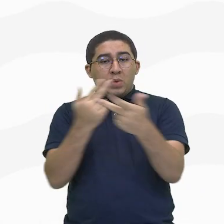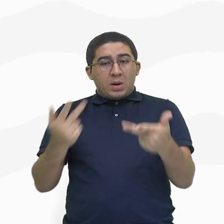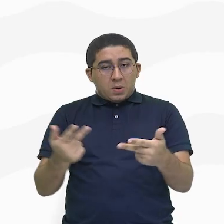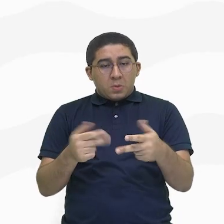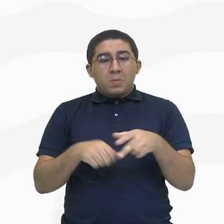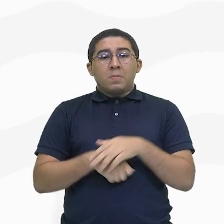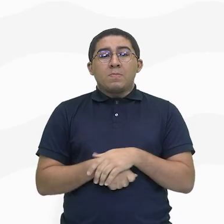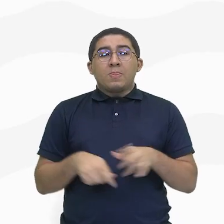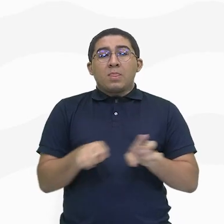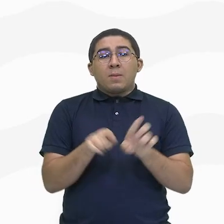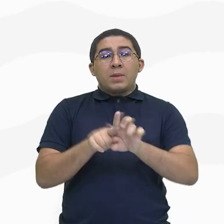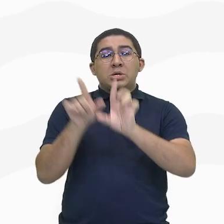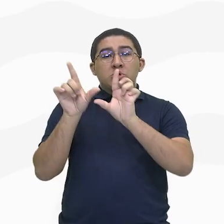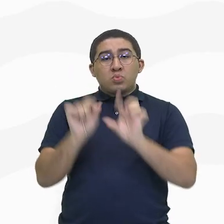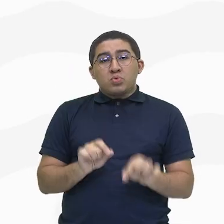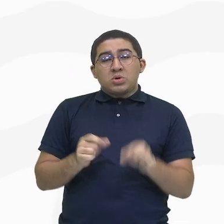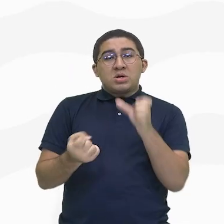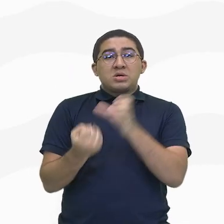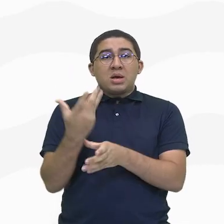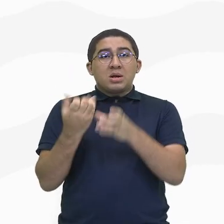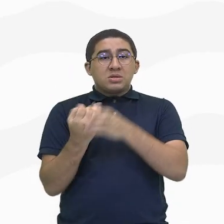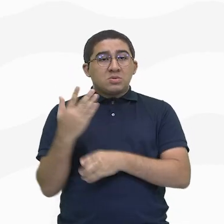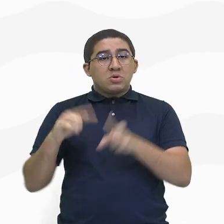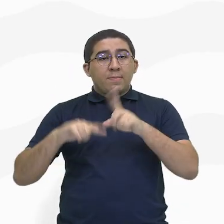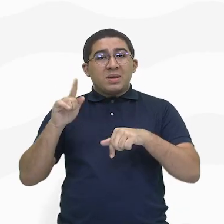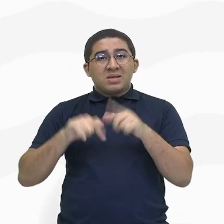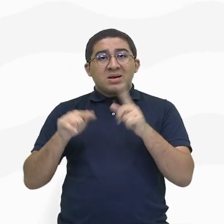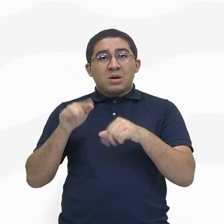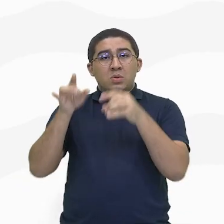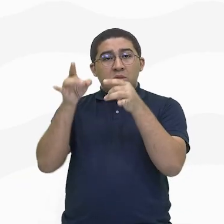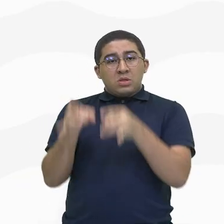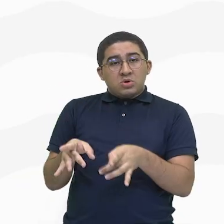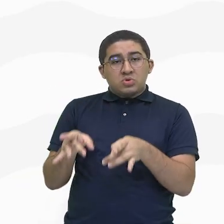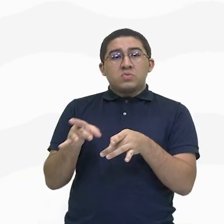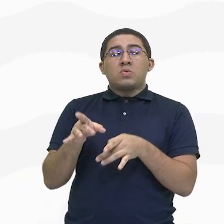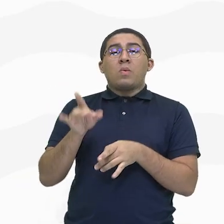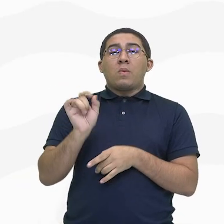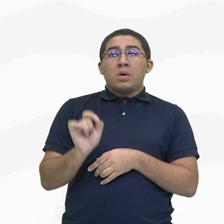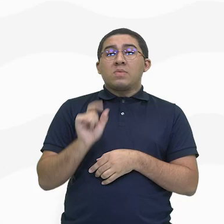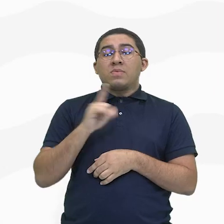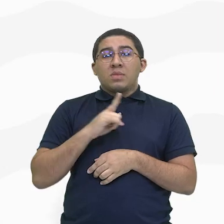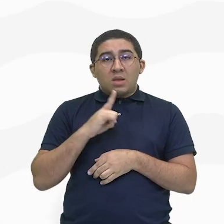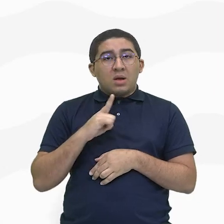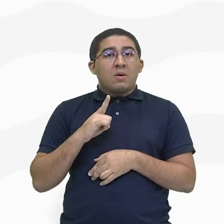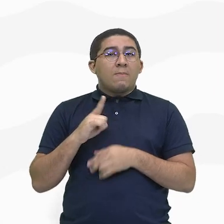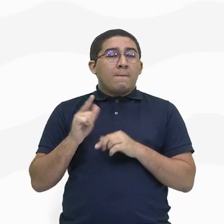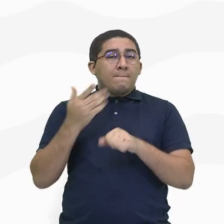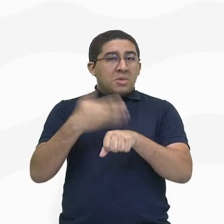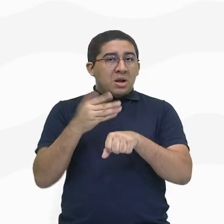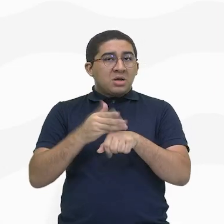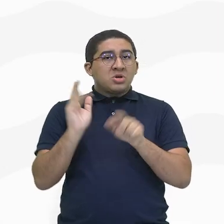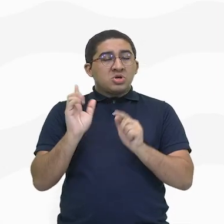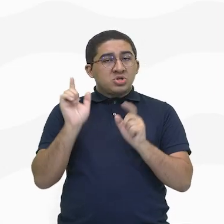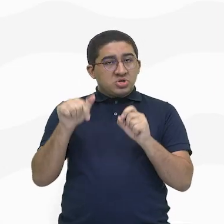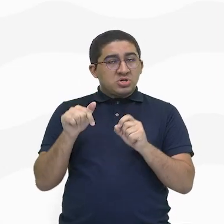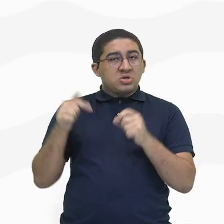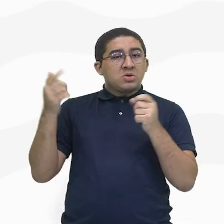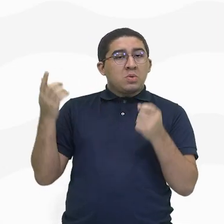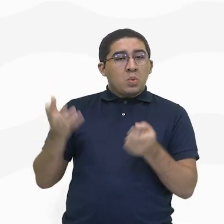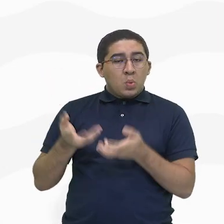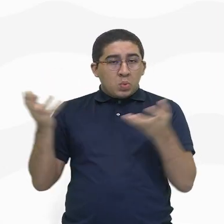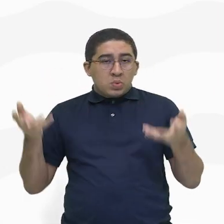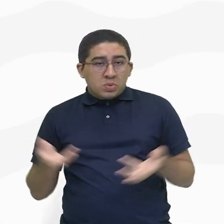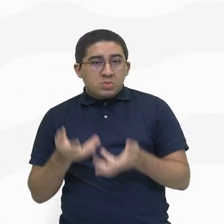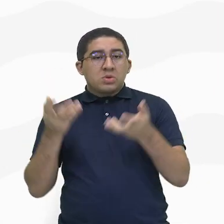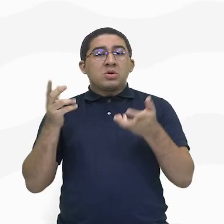também, reduzir a geração de resíduos através de atividades de prevenção, redução, reciclagem